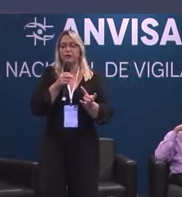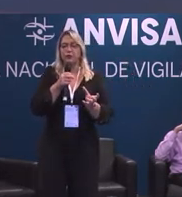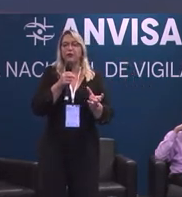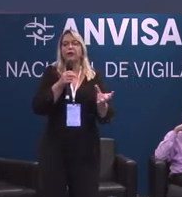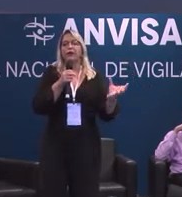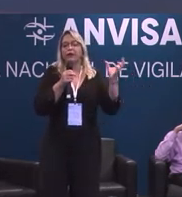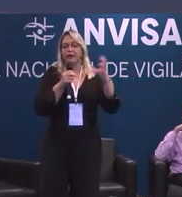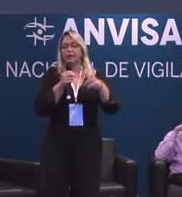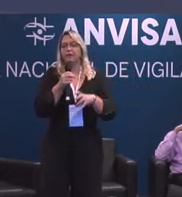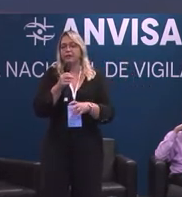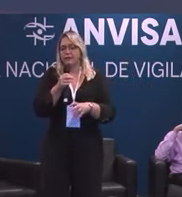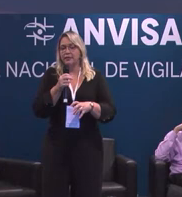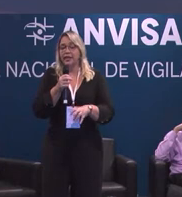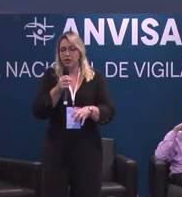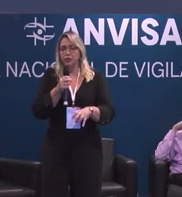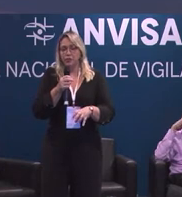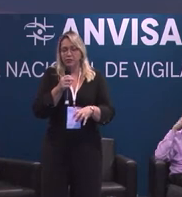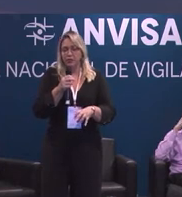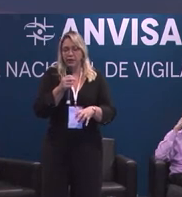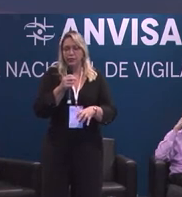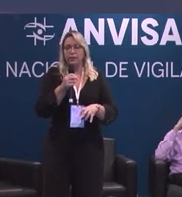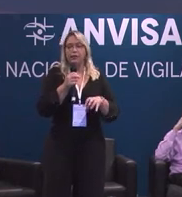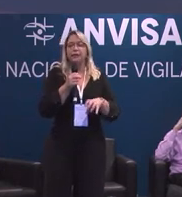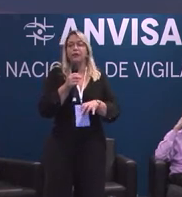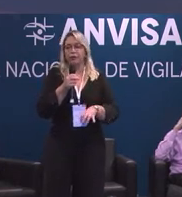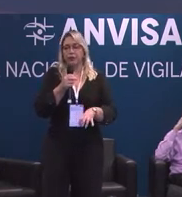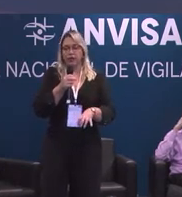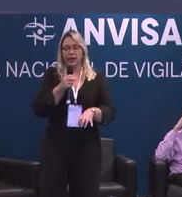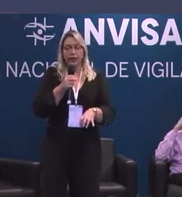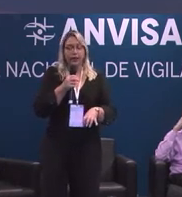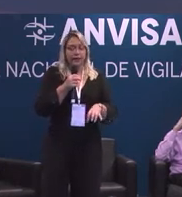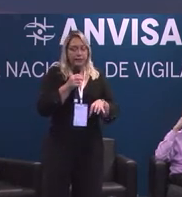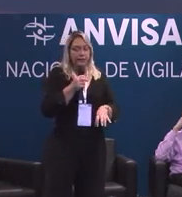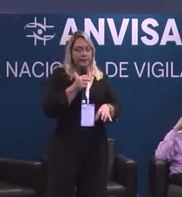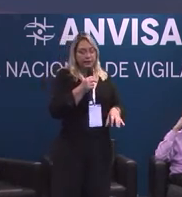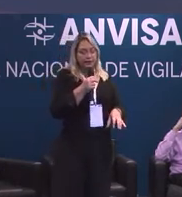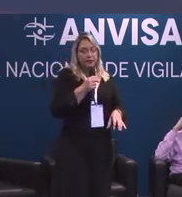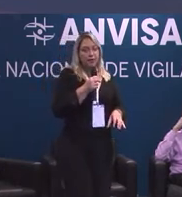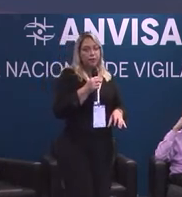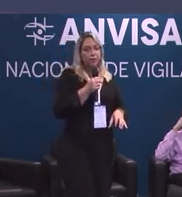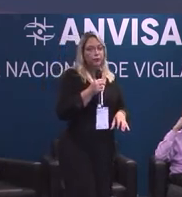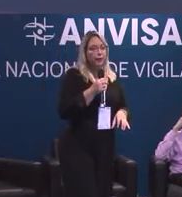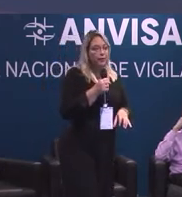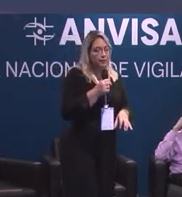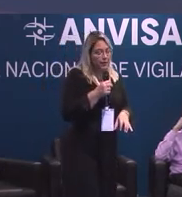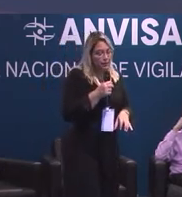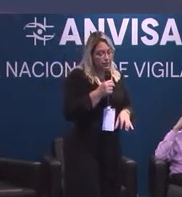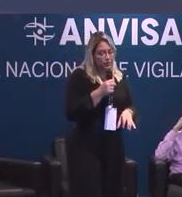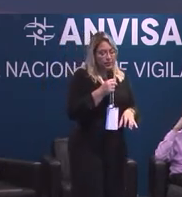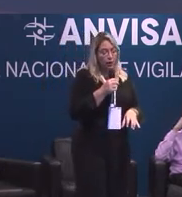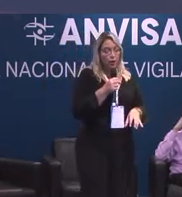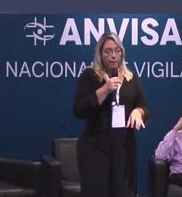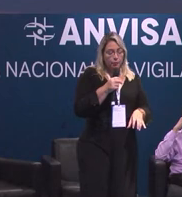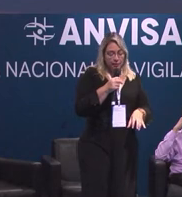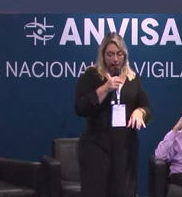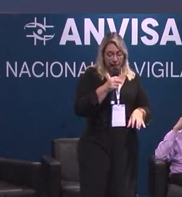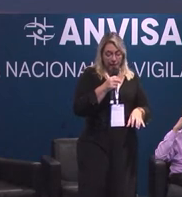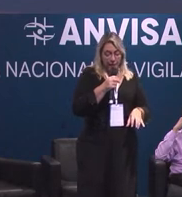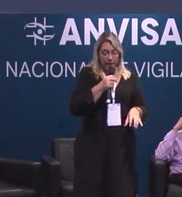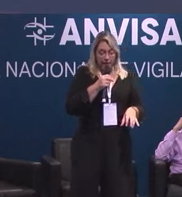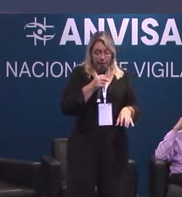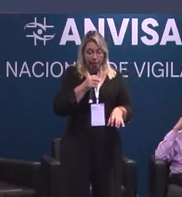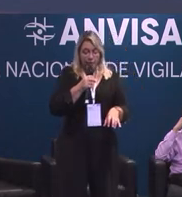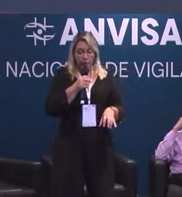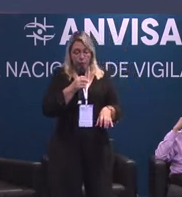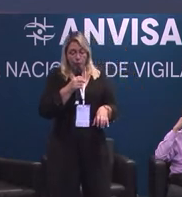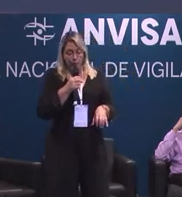decisório, que eles sejam, de fato, tenham voz, né, então é para isso que serve o controle e a participação social. Pode passar.